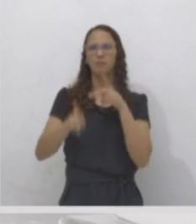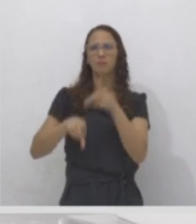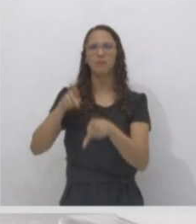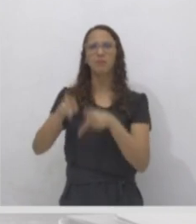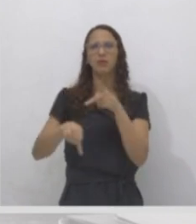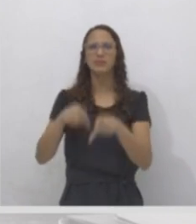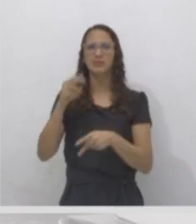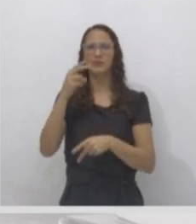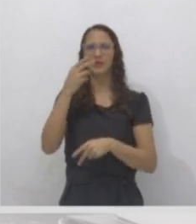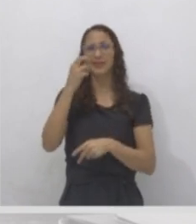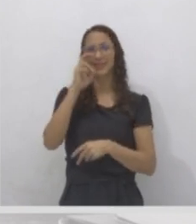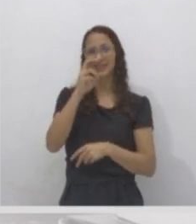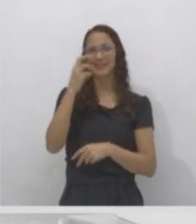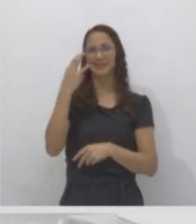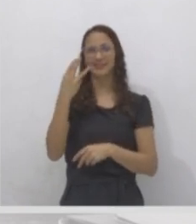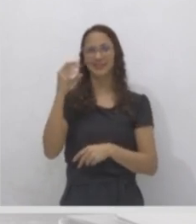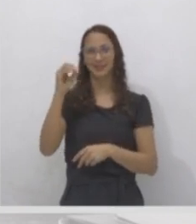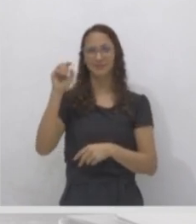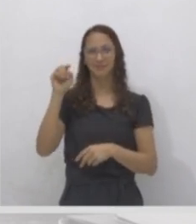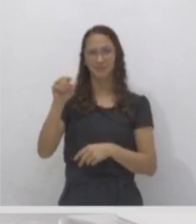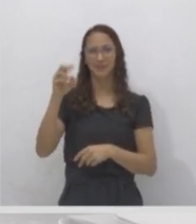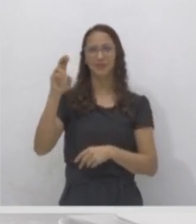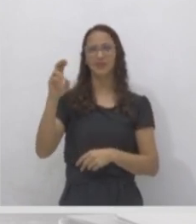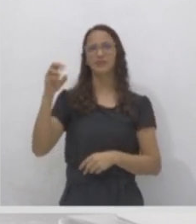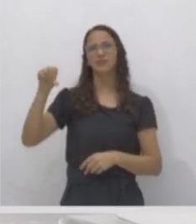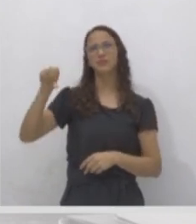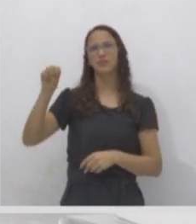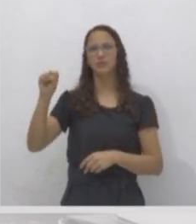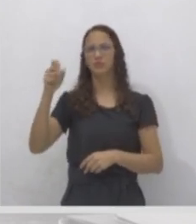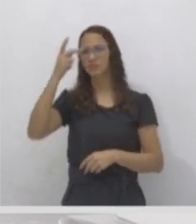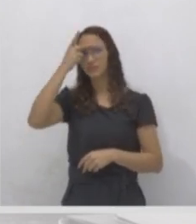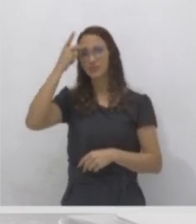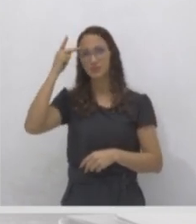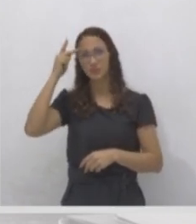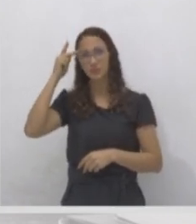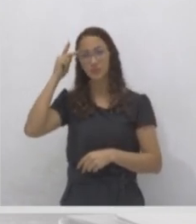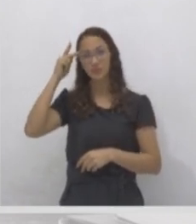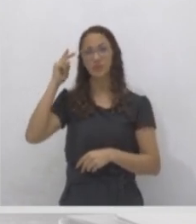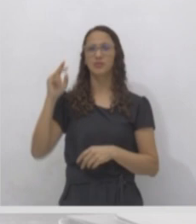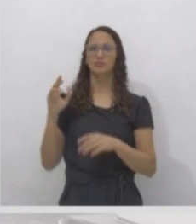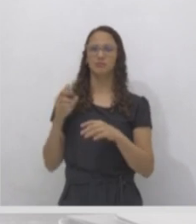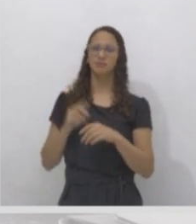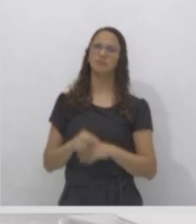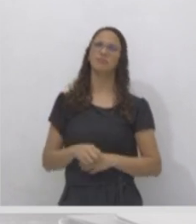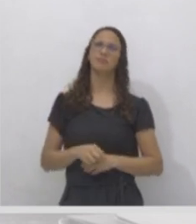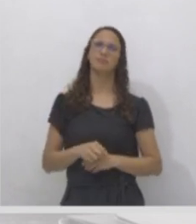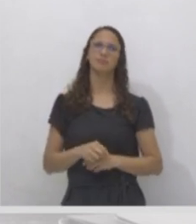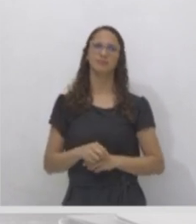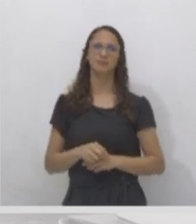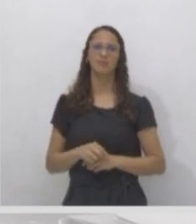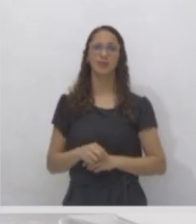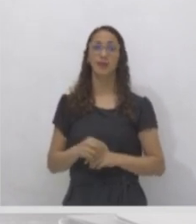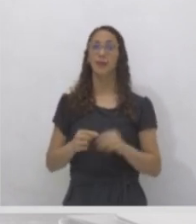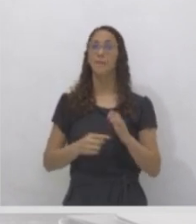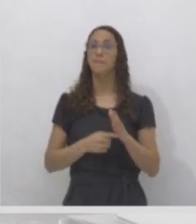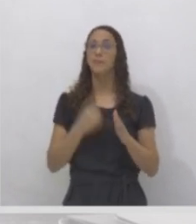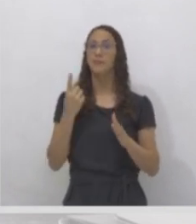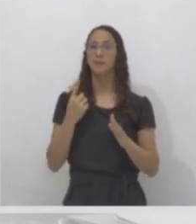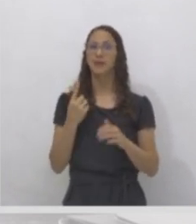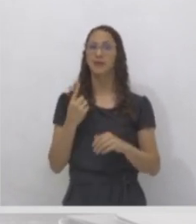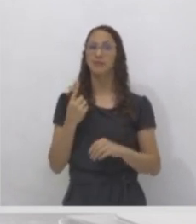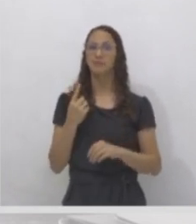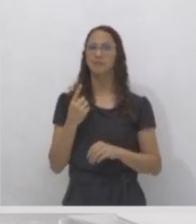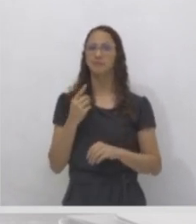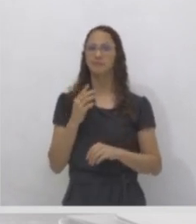530.598 pessoas, segundo o IBGE de 2019. Primeiro desafio, faça